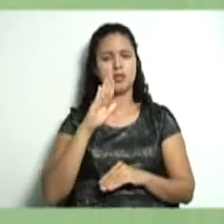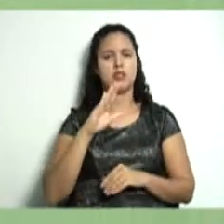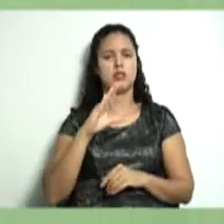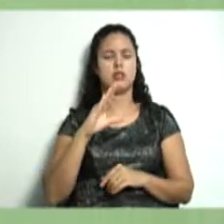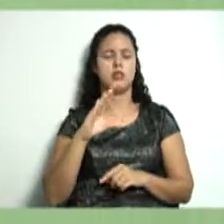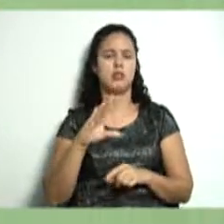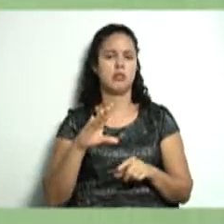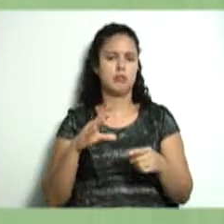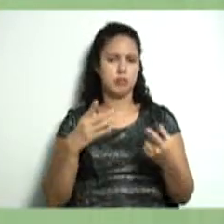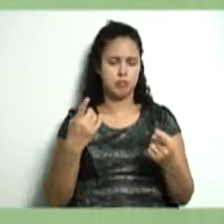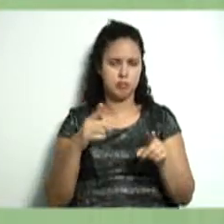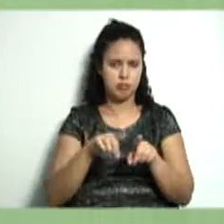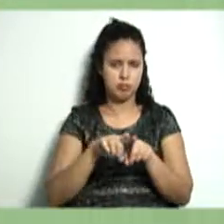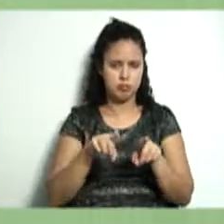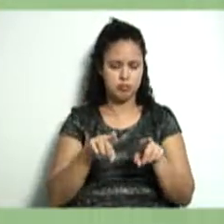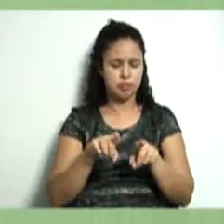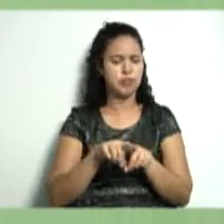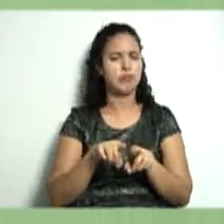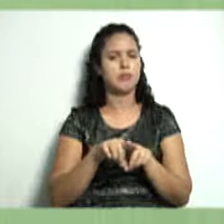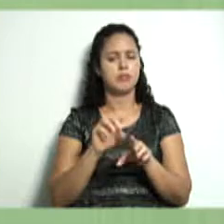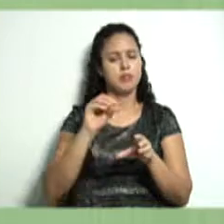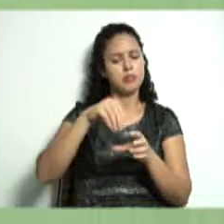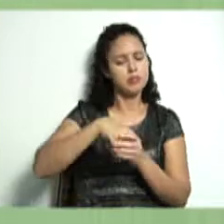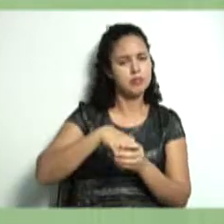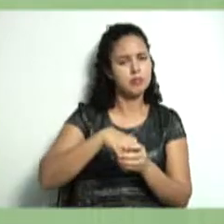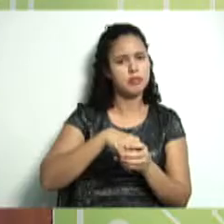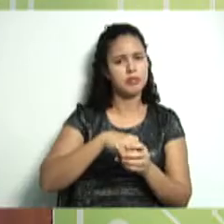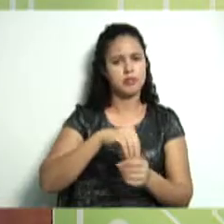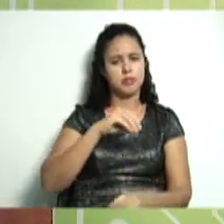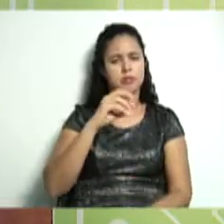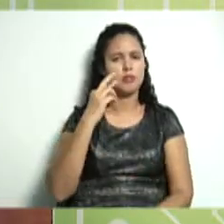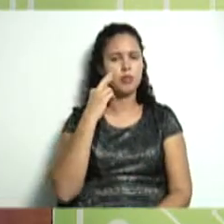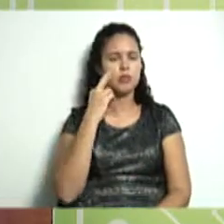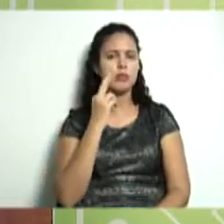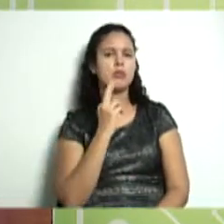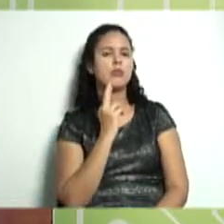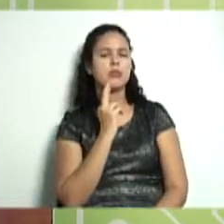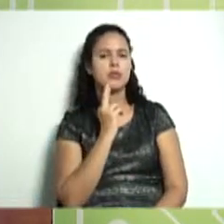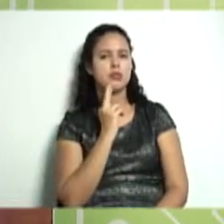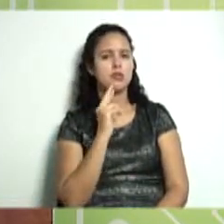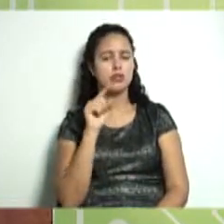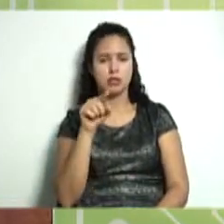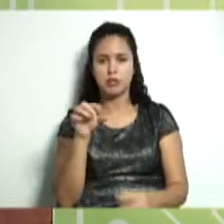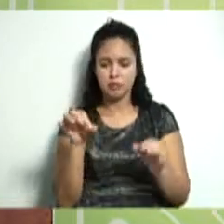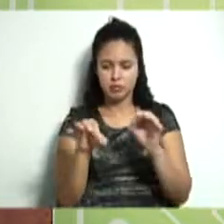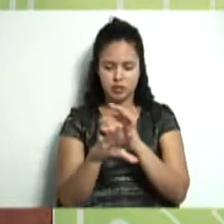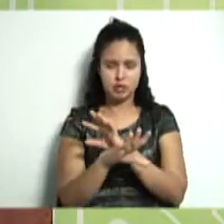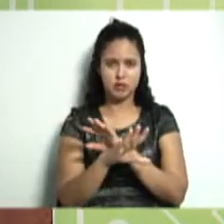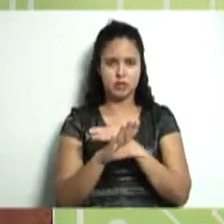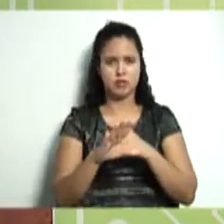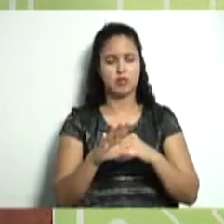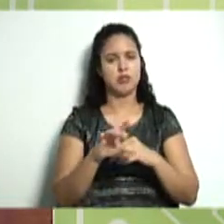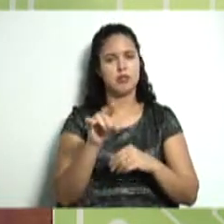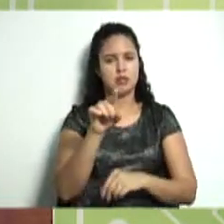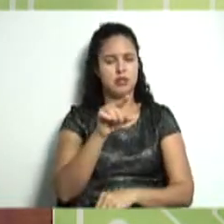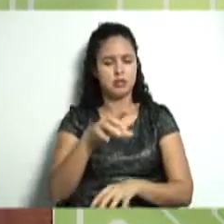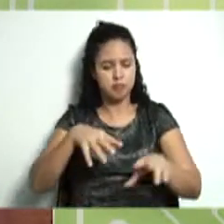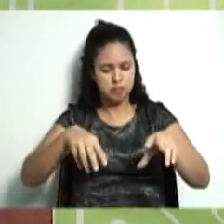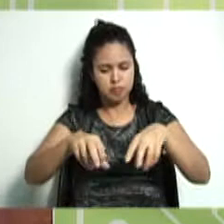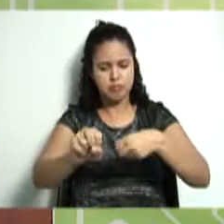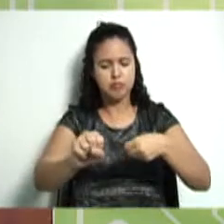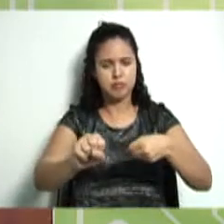cooperativas, né, no estado de Rondônia. E depois que vocês se formarem, provavelmente a gente vai ter muito